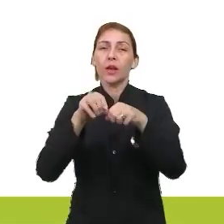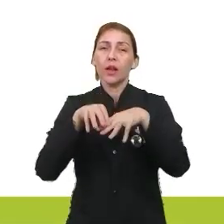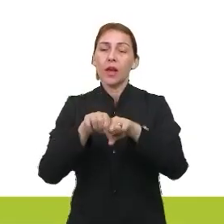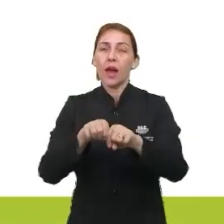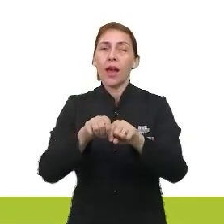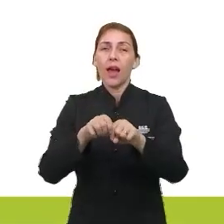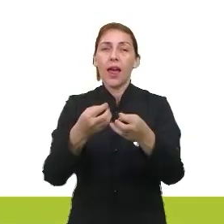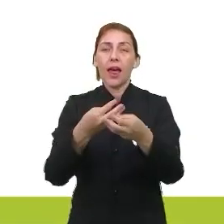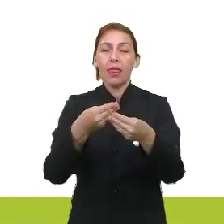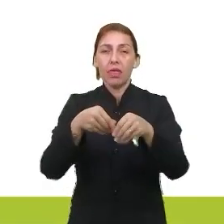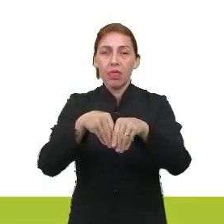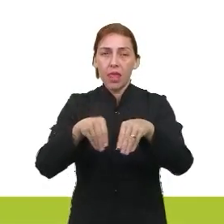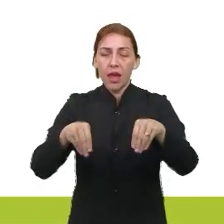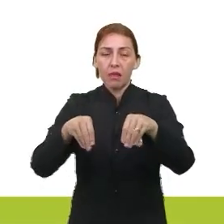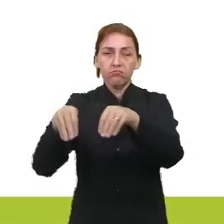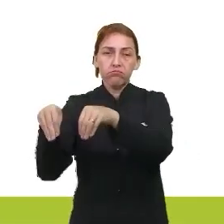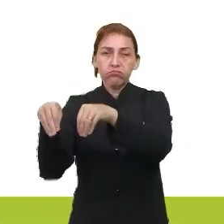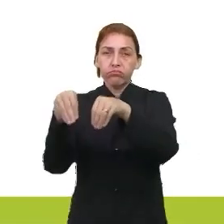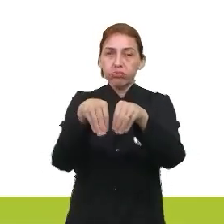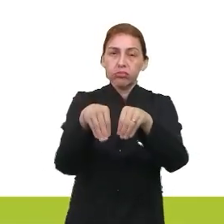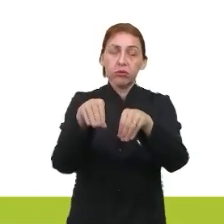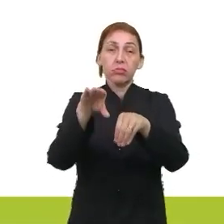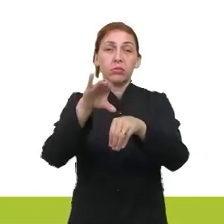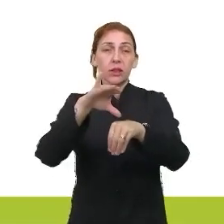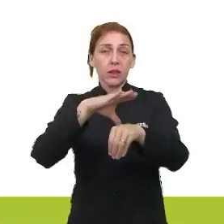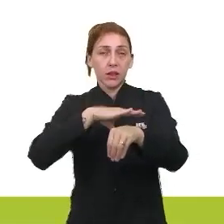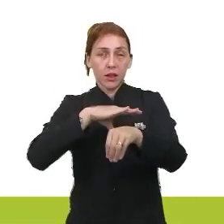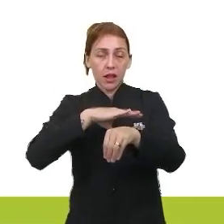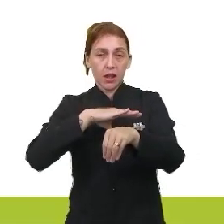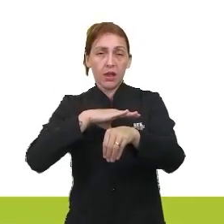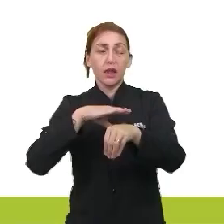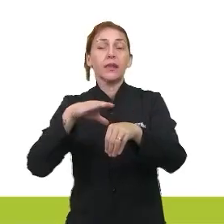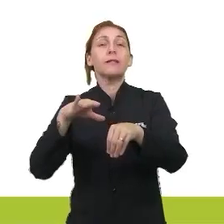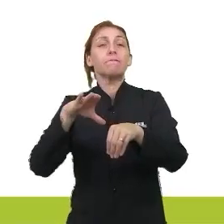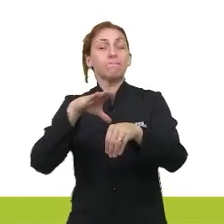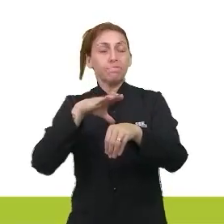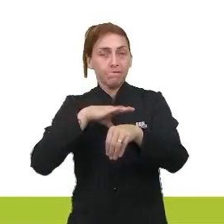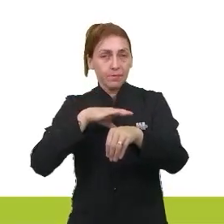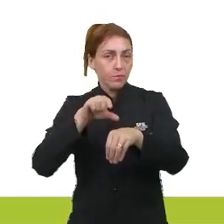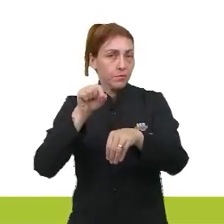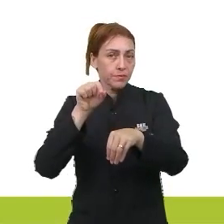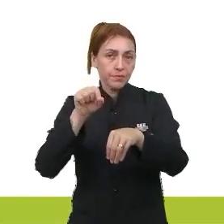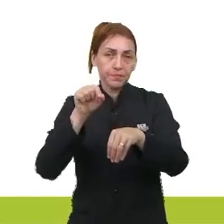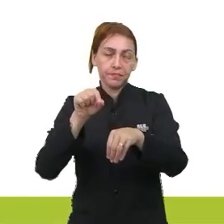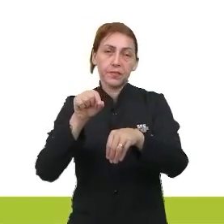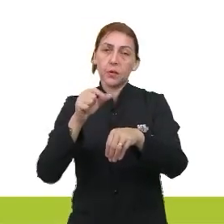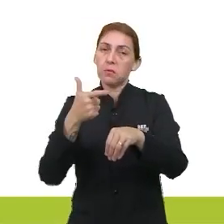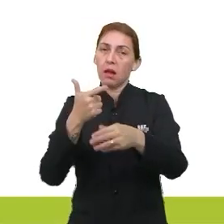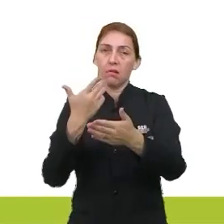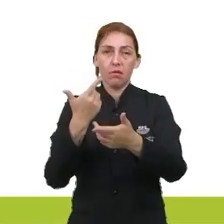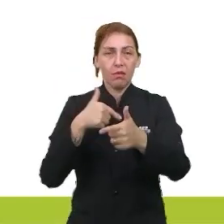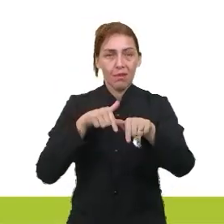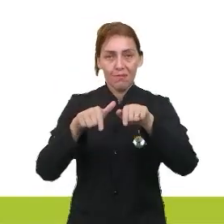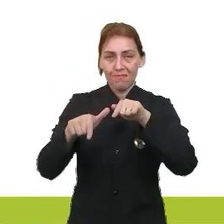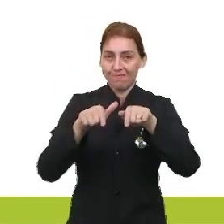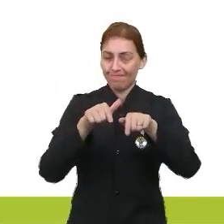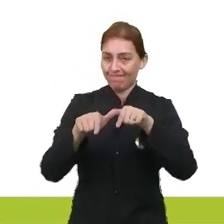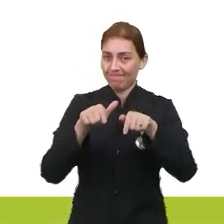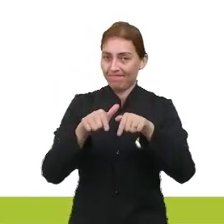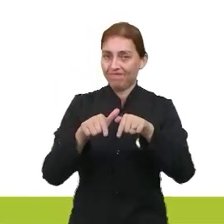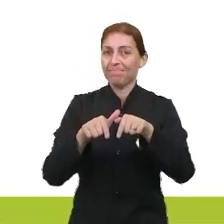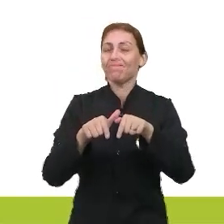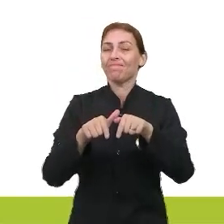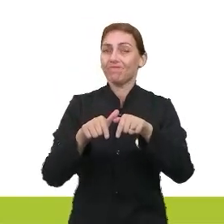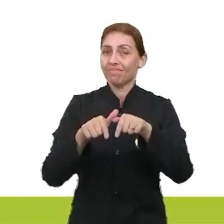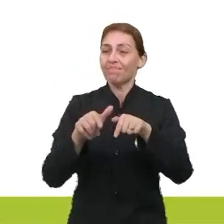muitas terras e as pessoas migram para as cidades. Nas cidades, elas estão o quê? Desempregadas. Então, elas acabam sendo